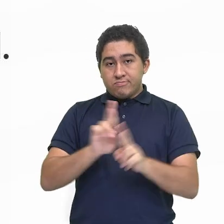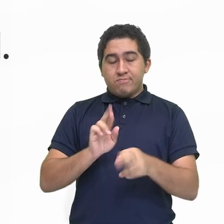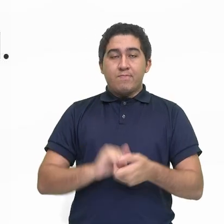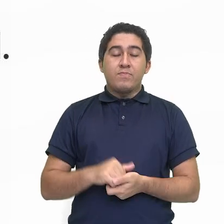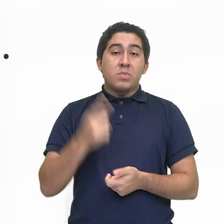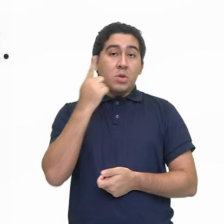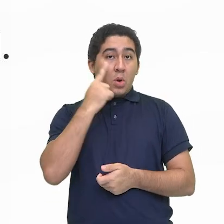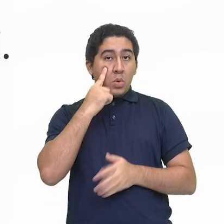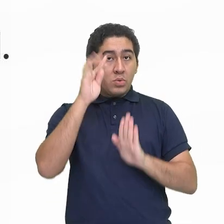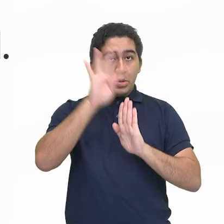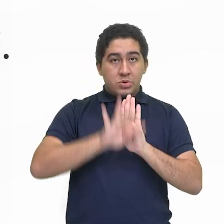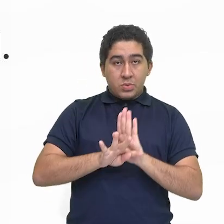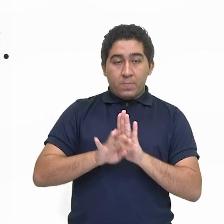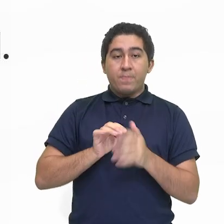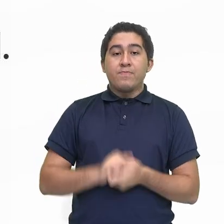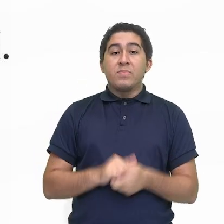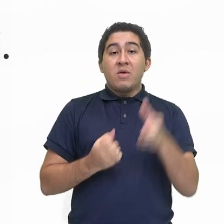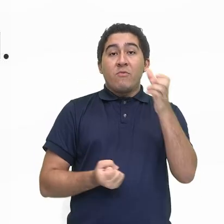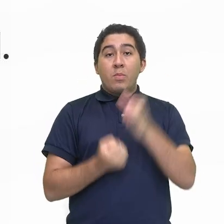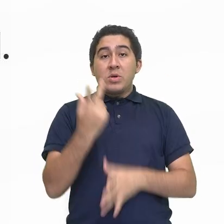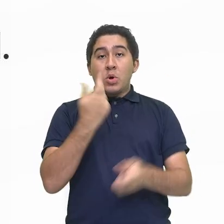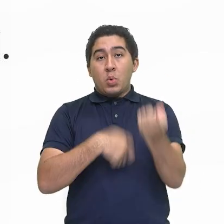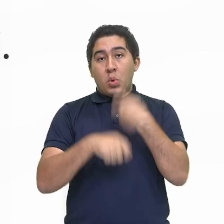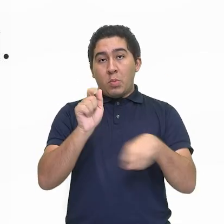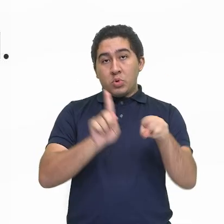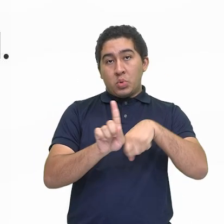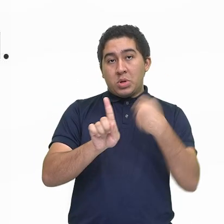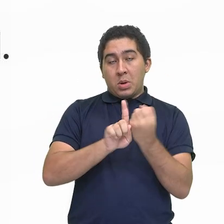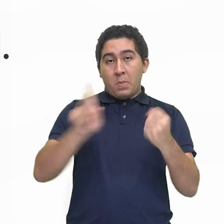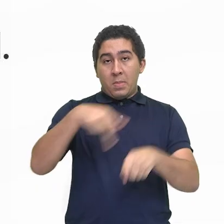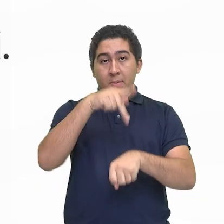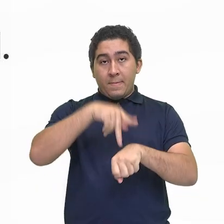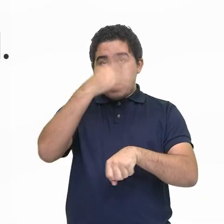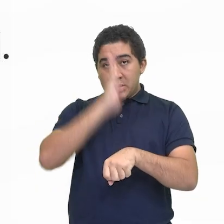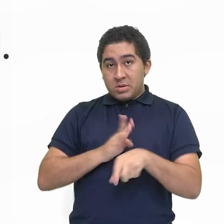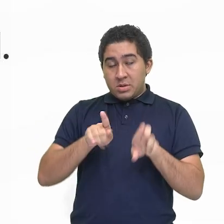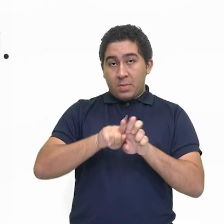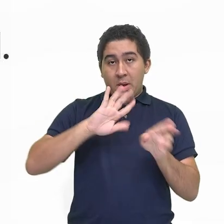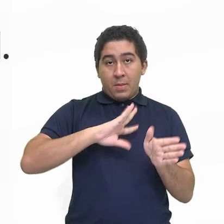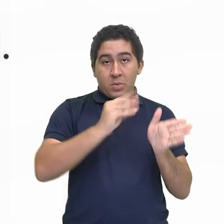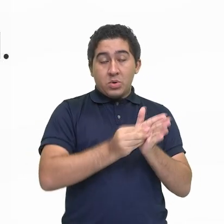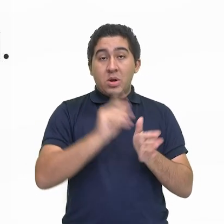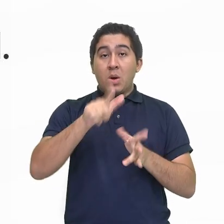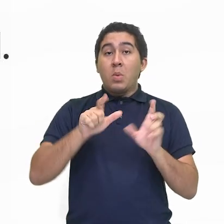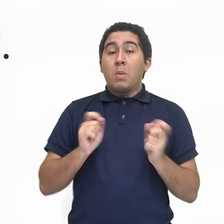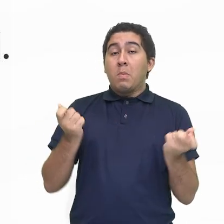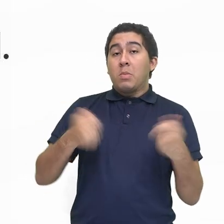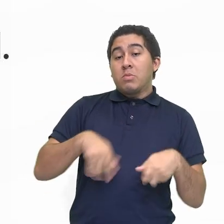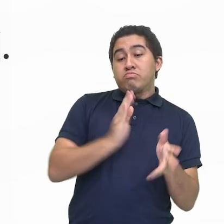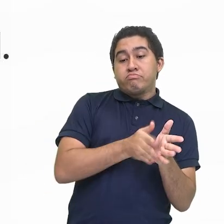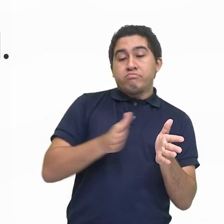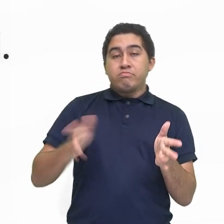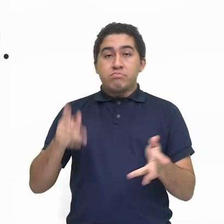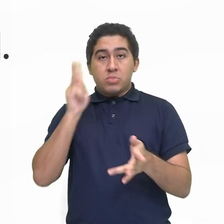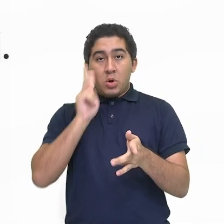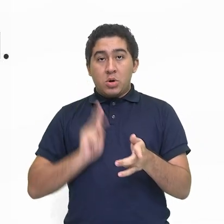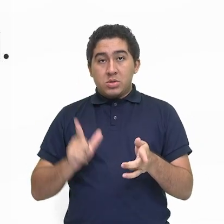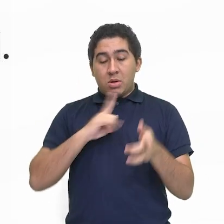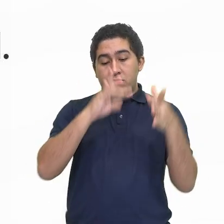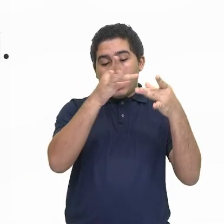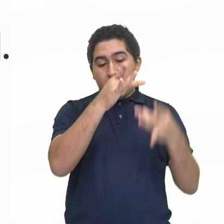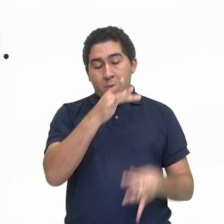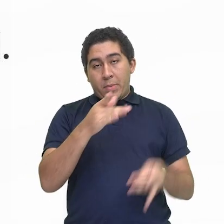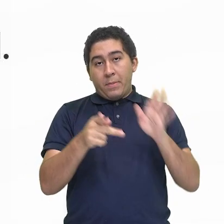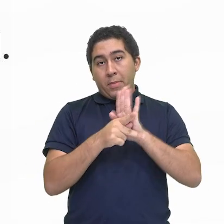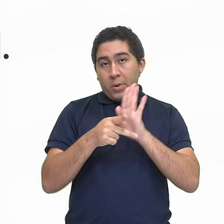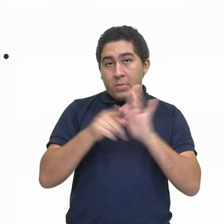que só o texto fala para a gente, galera. A formação econômica e social do Brasil e da Amazônia são processos históricos complexos